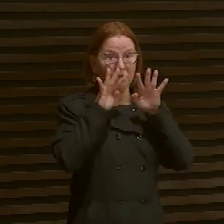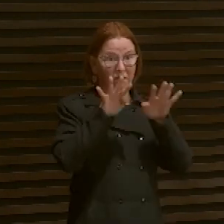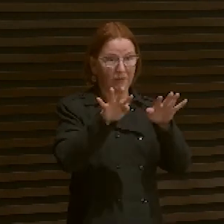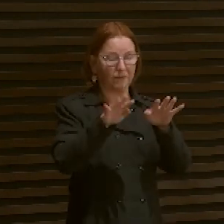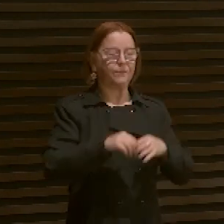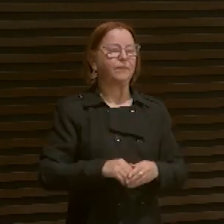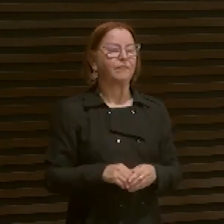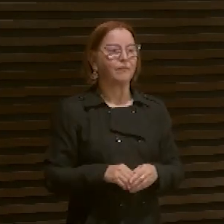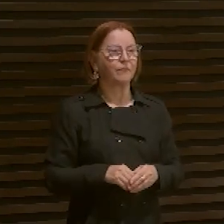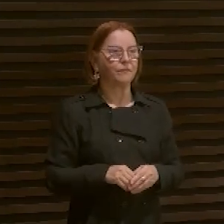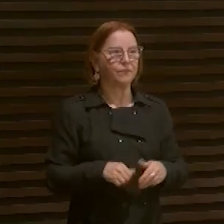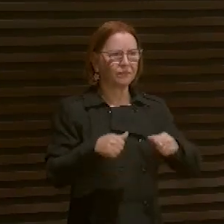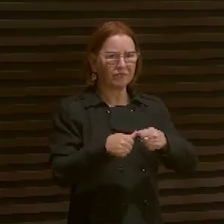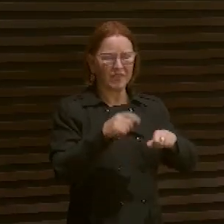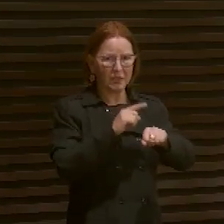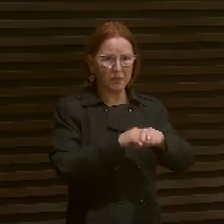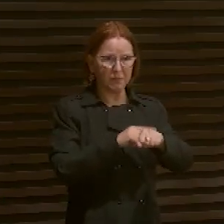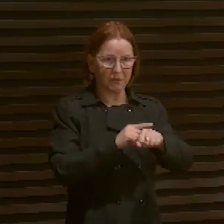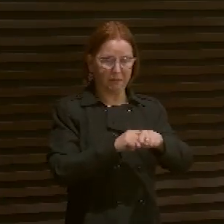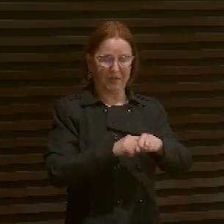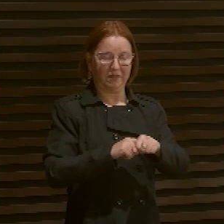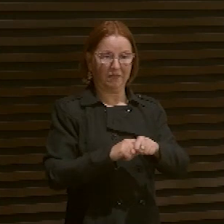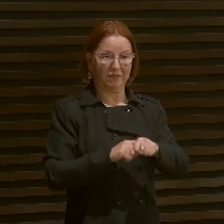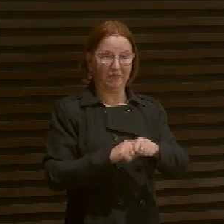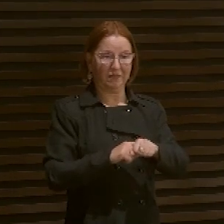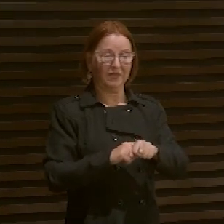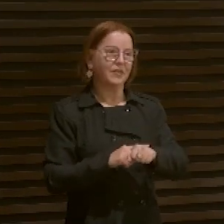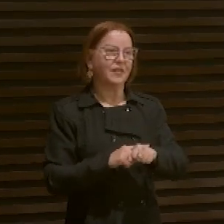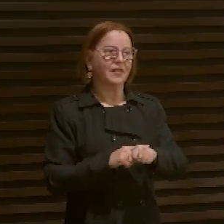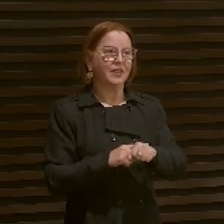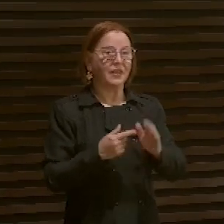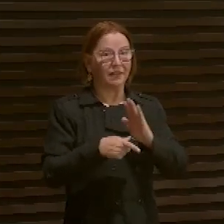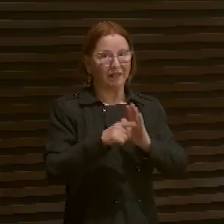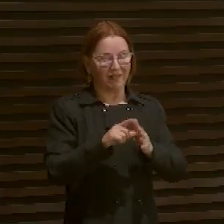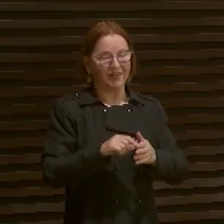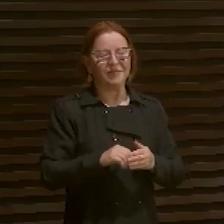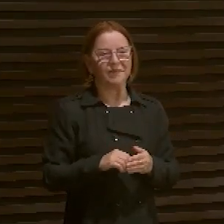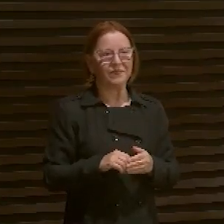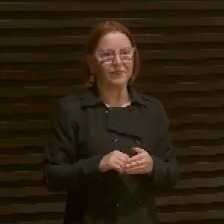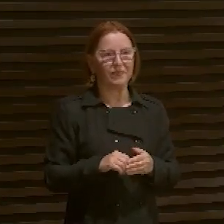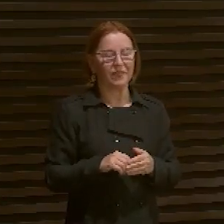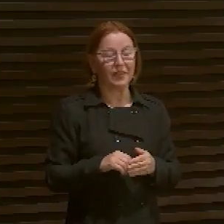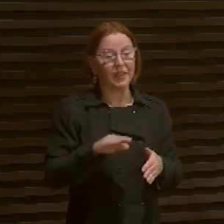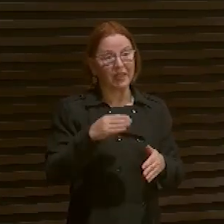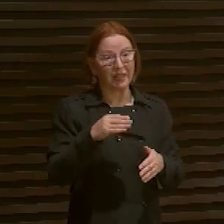Esse é o contexto em que essa nossa narrativa aconteceu. E ele começa assim, logo a seguir.